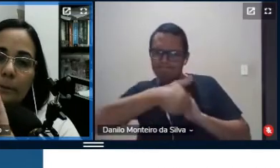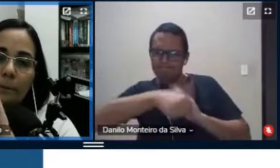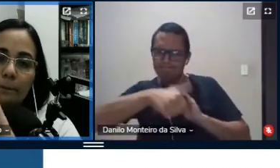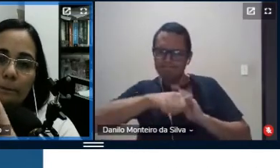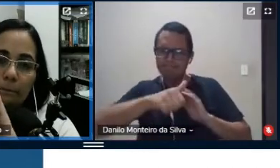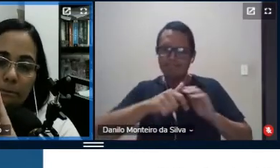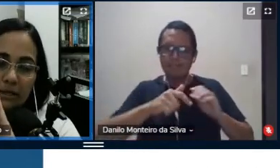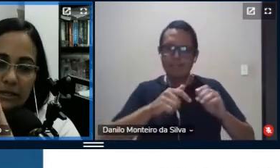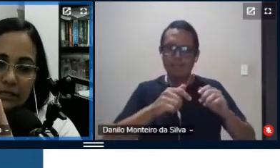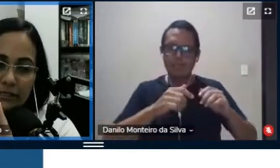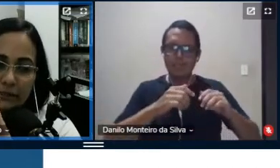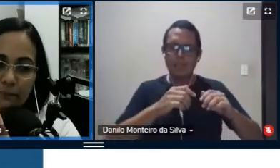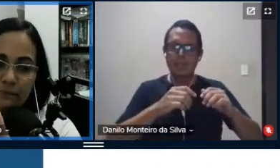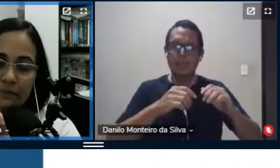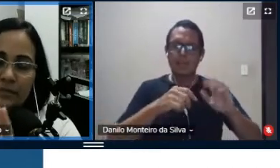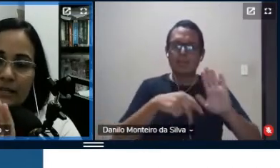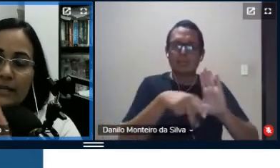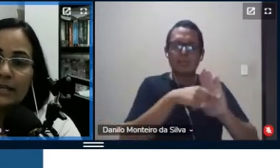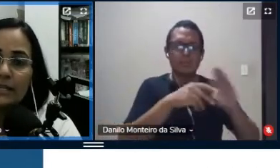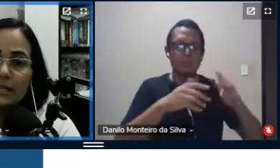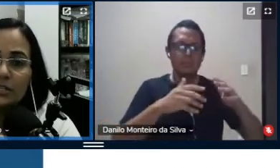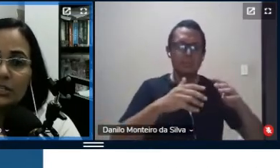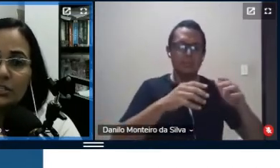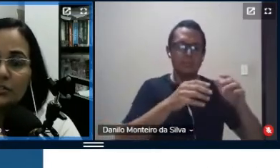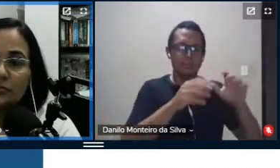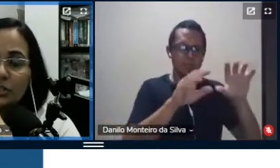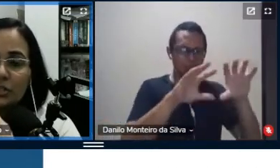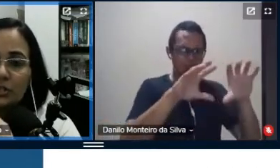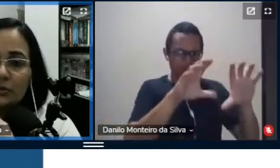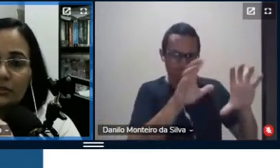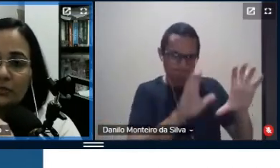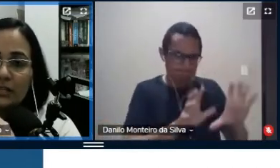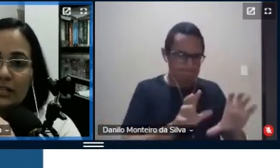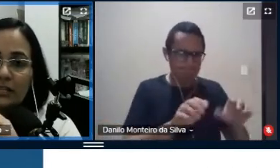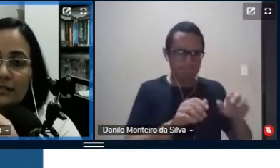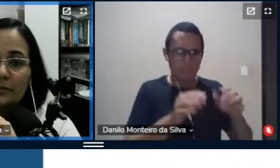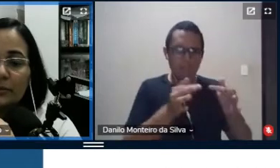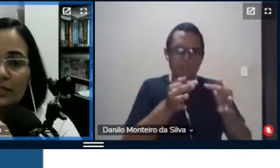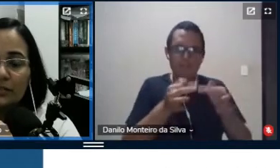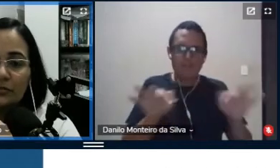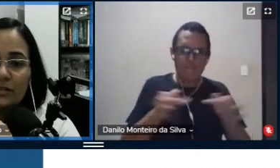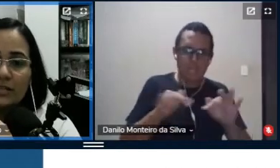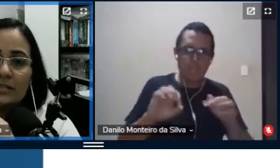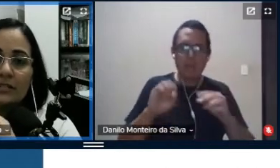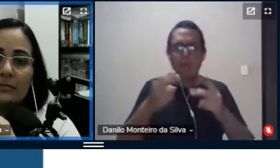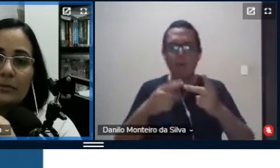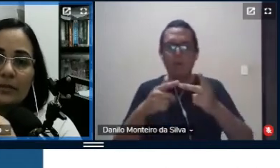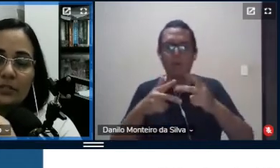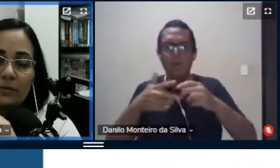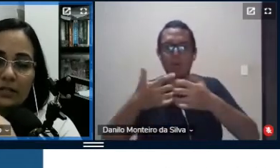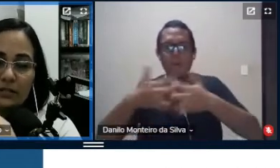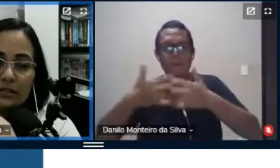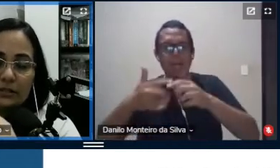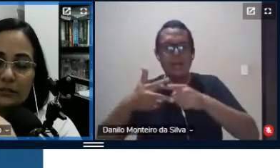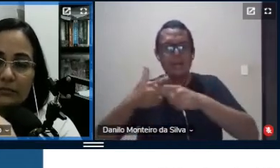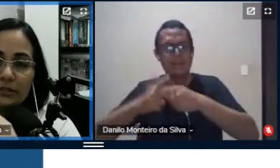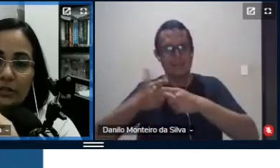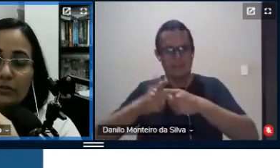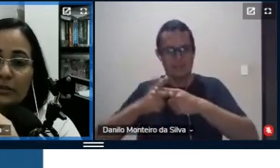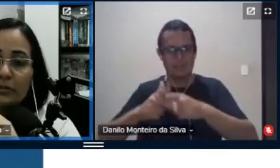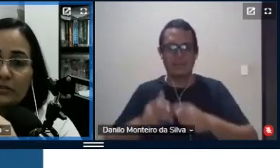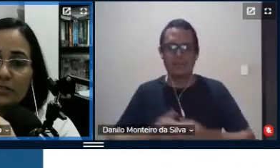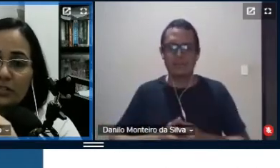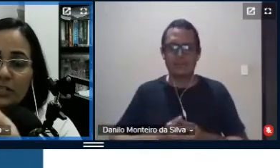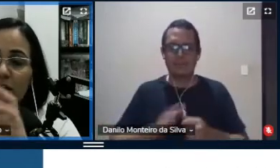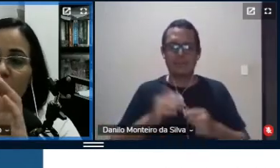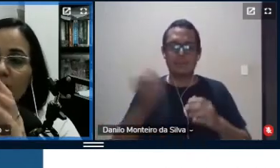ou mecânica. E aí a gente discutiu a diferença da propriedade física e da propriedade mecânica. Que